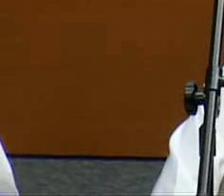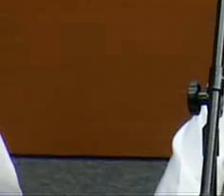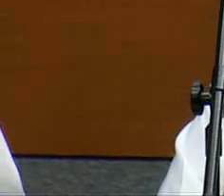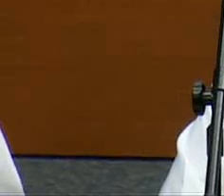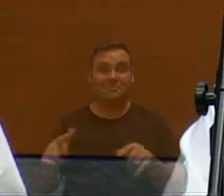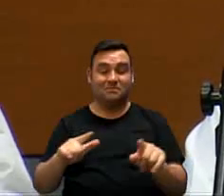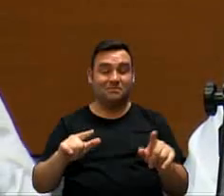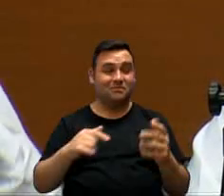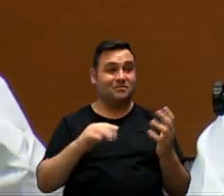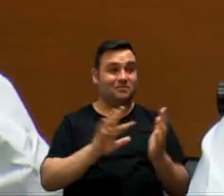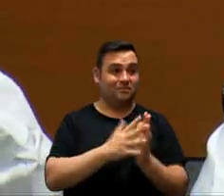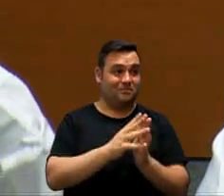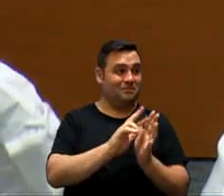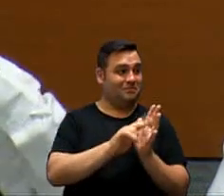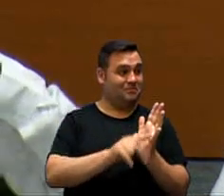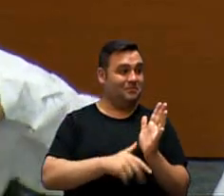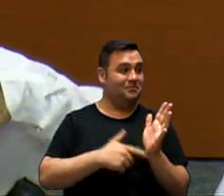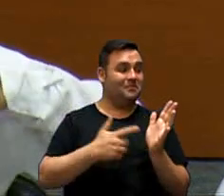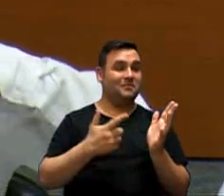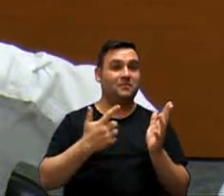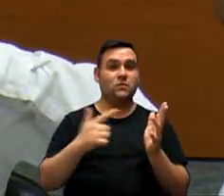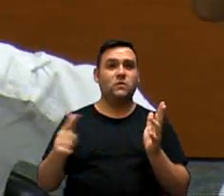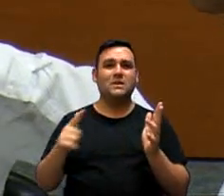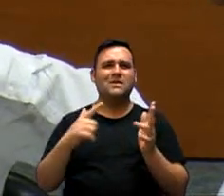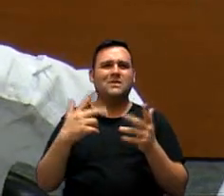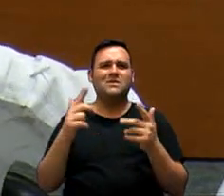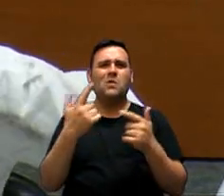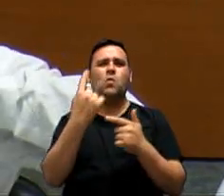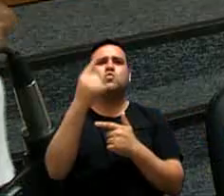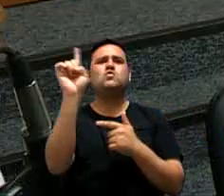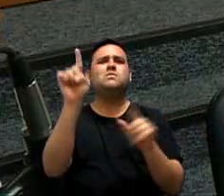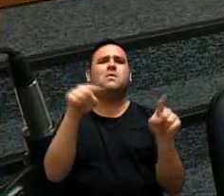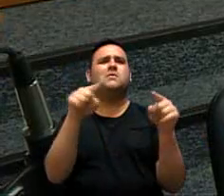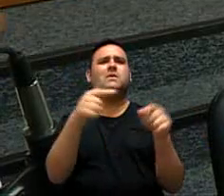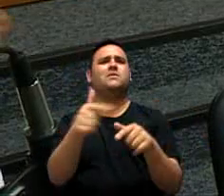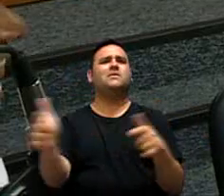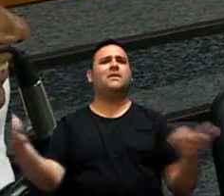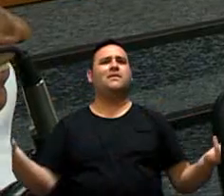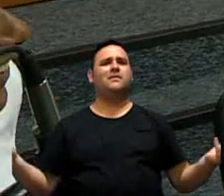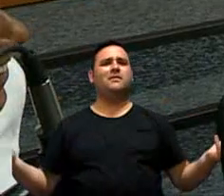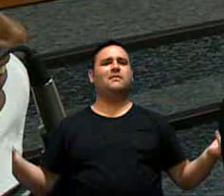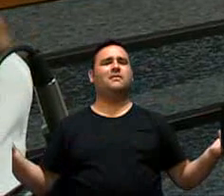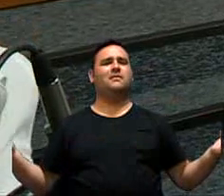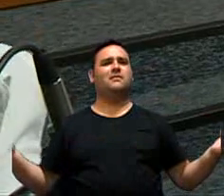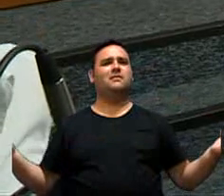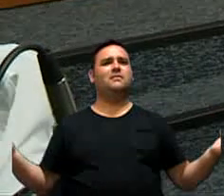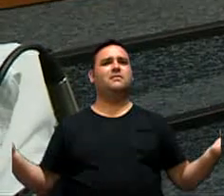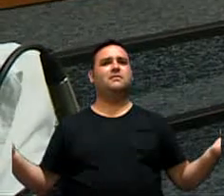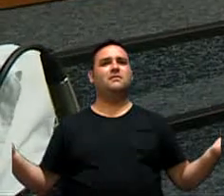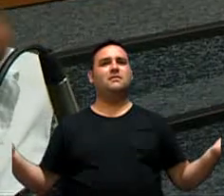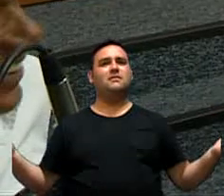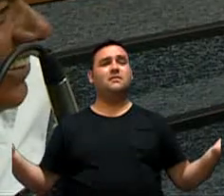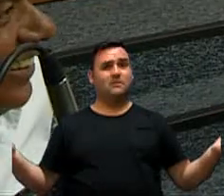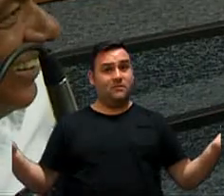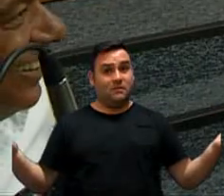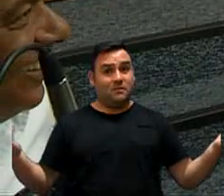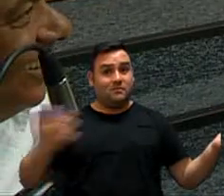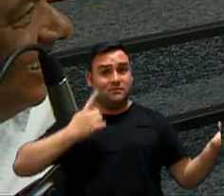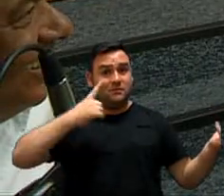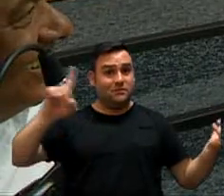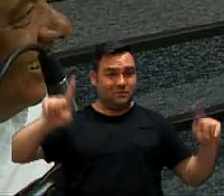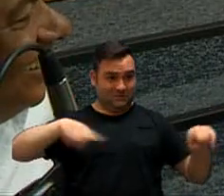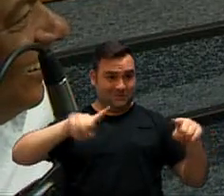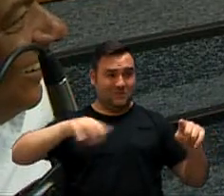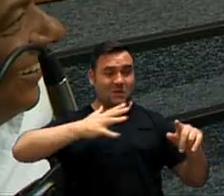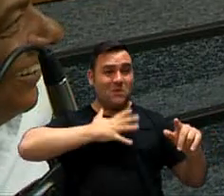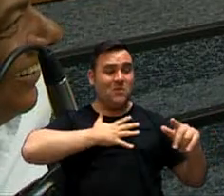a seresta, né? Pedro, não tem nenhuma saideira? Nenhuma saideira? Vamos fazer então uma saideira.